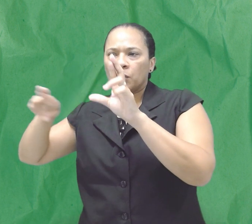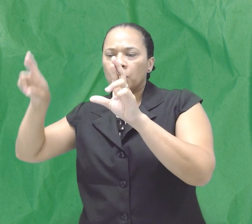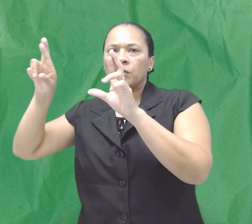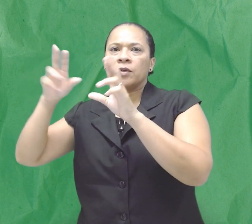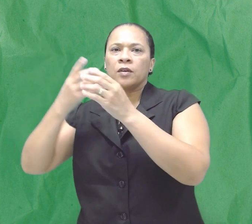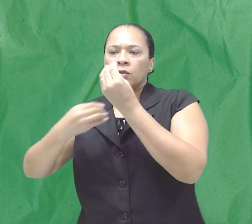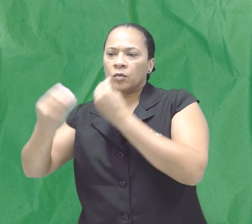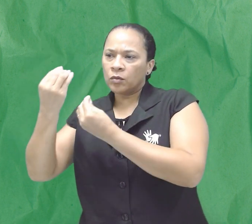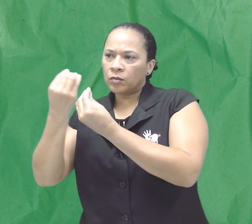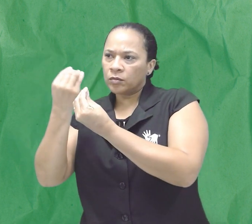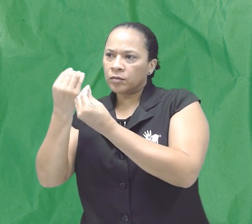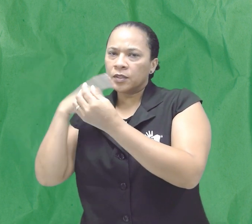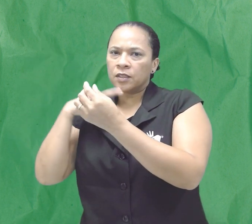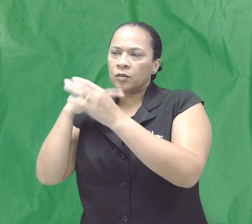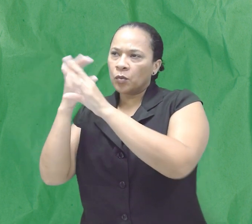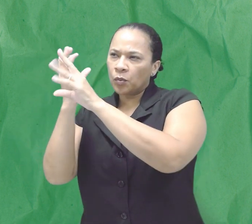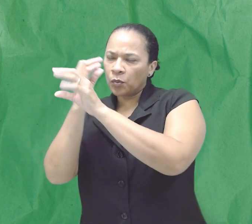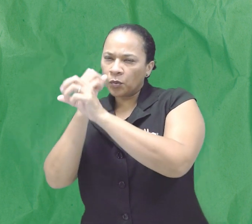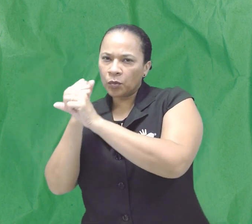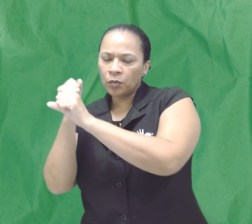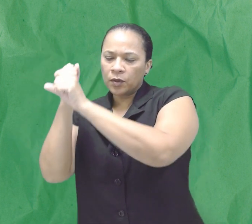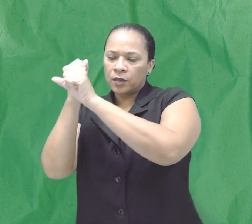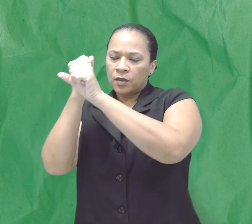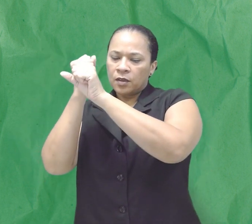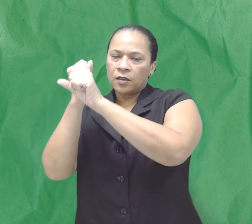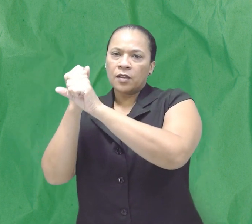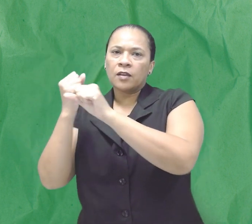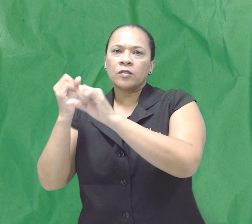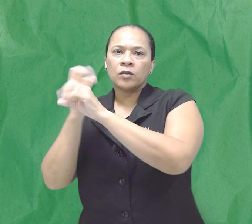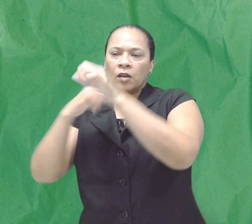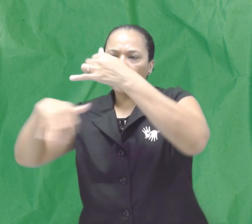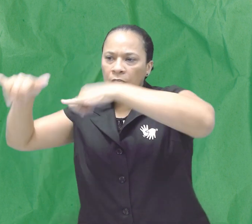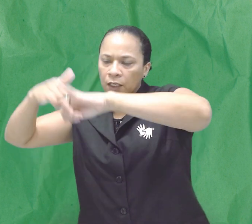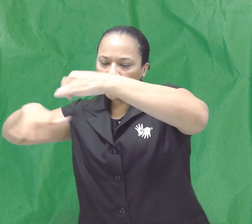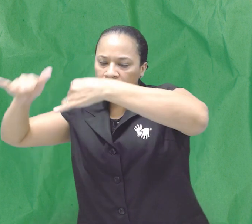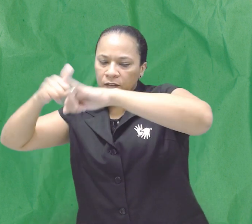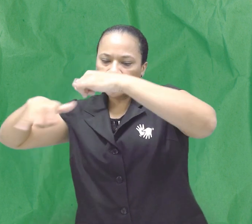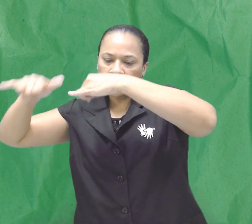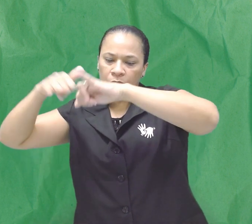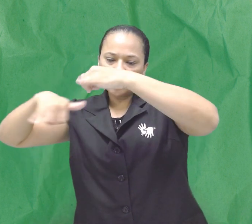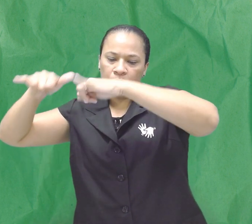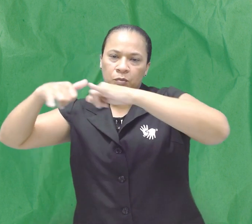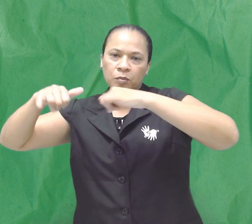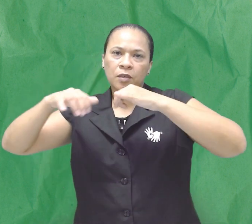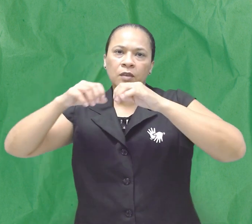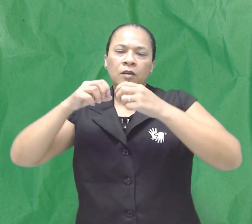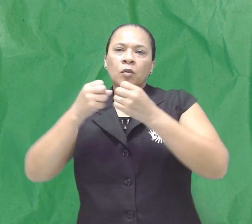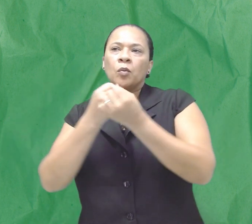titular eu estou buscando esse ponto estequiométrico, que é exatamente a condição onde o número de mols entre o ácido e a